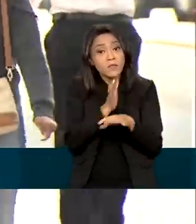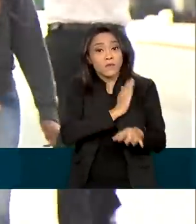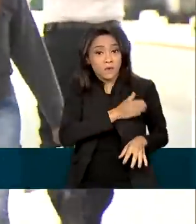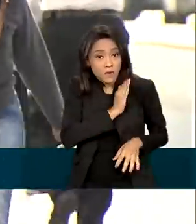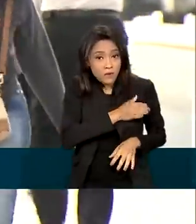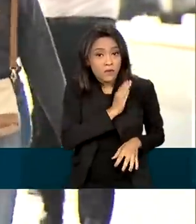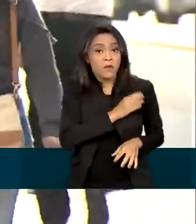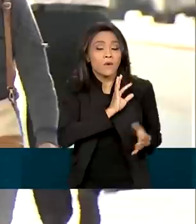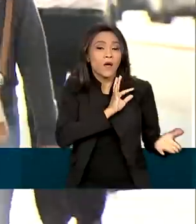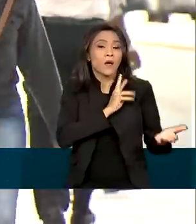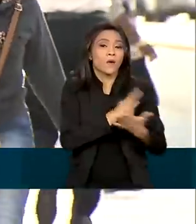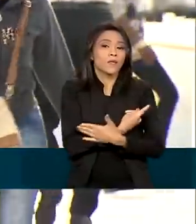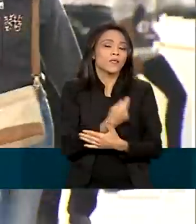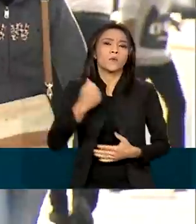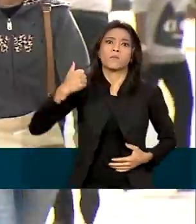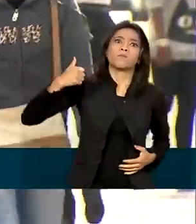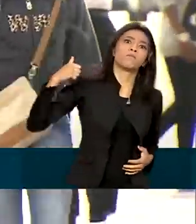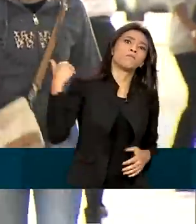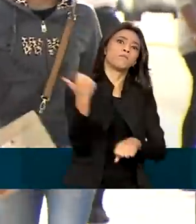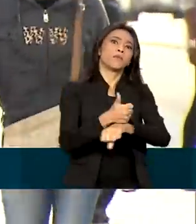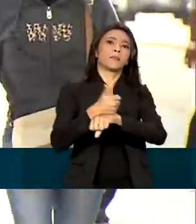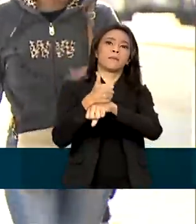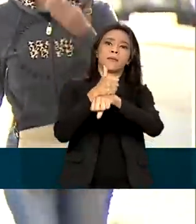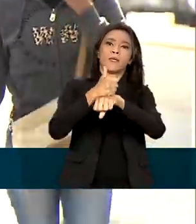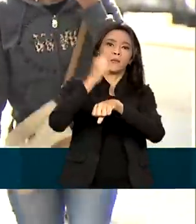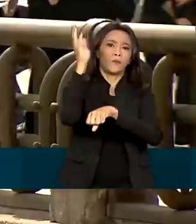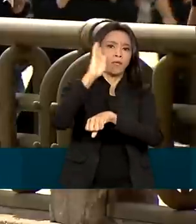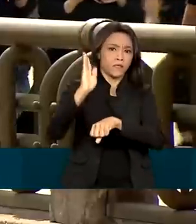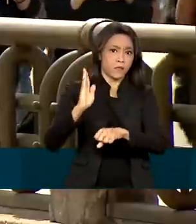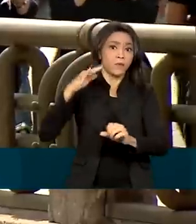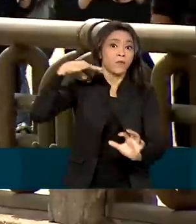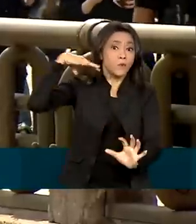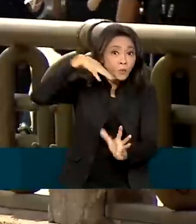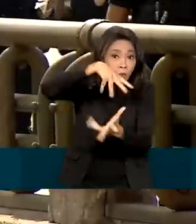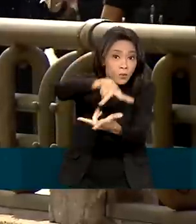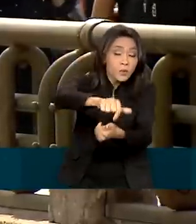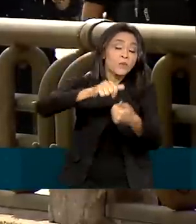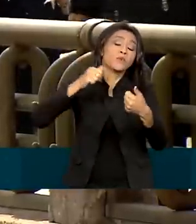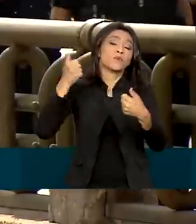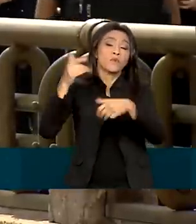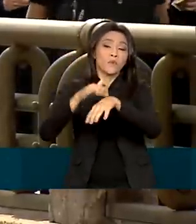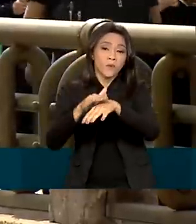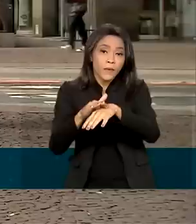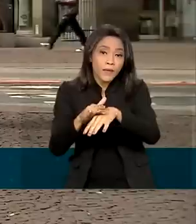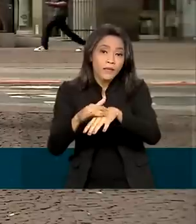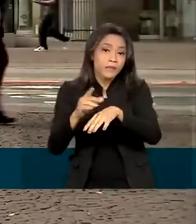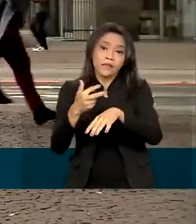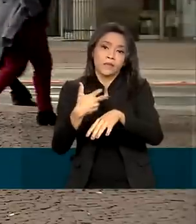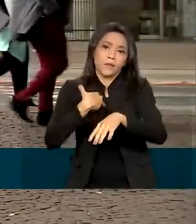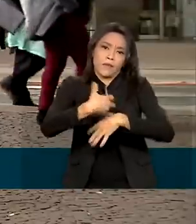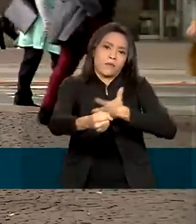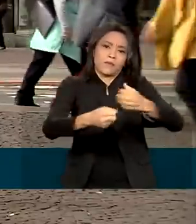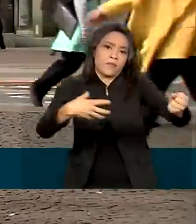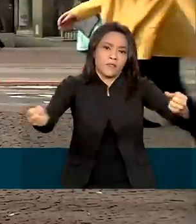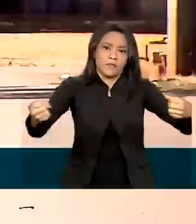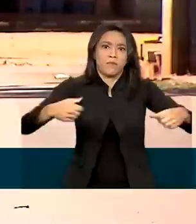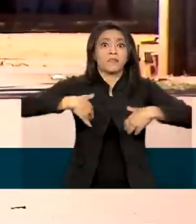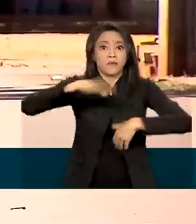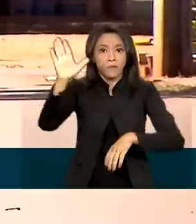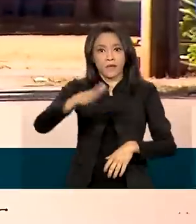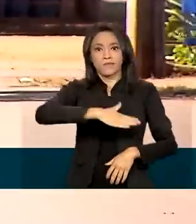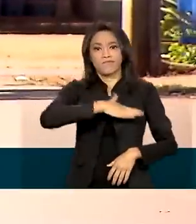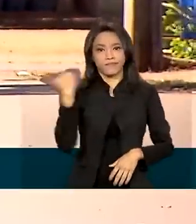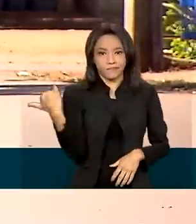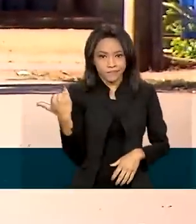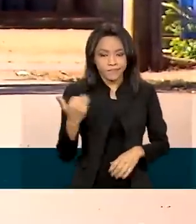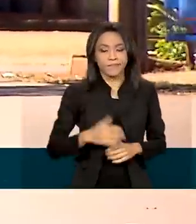cardiovasculares ocupam o primeiro lugar no Brasil e no mundo na lista de doenças não transmissíveis que mais matam. De